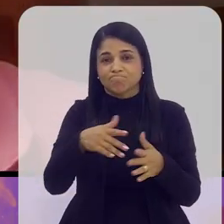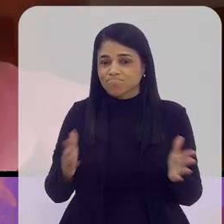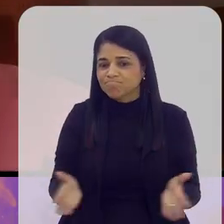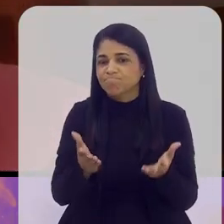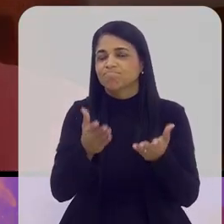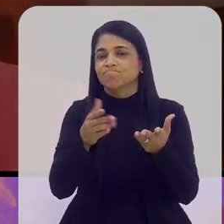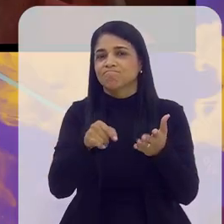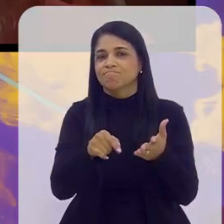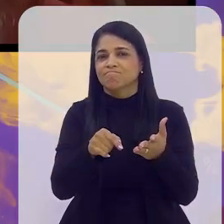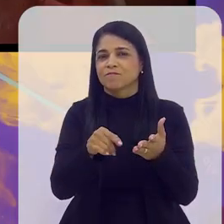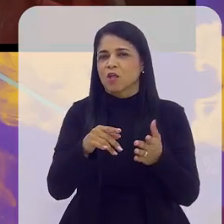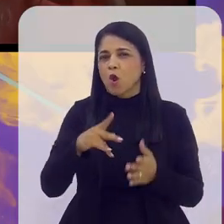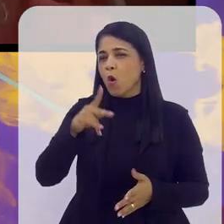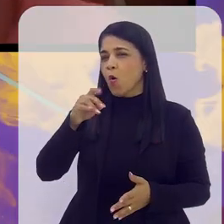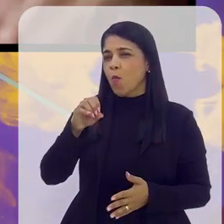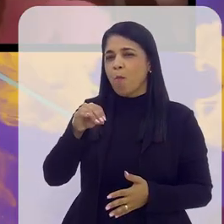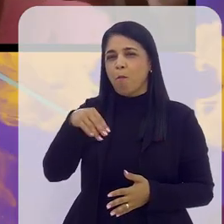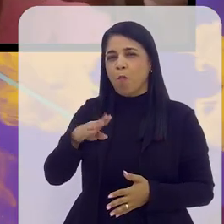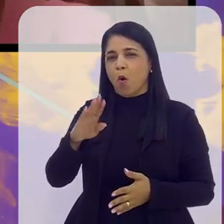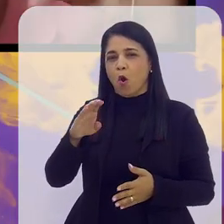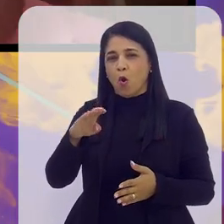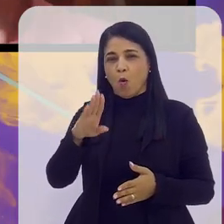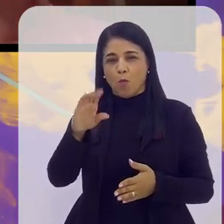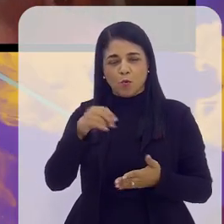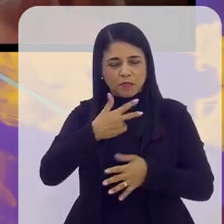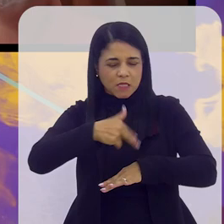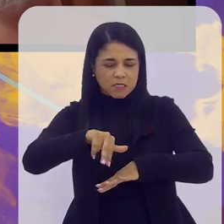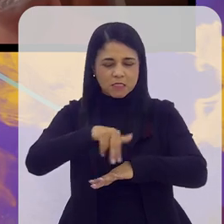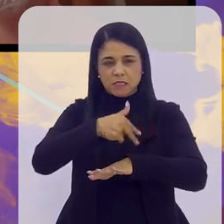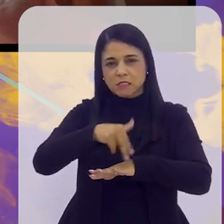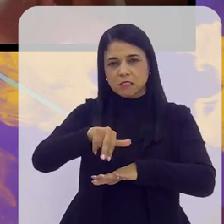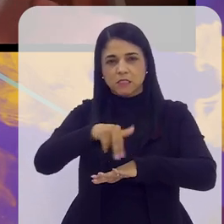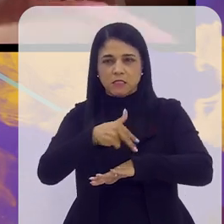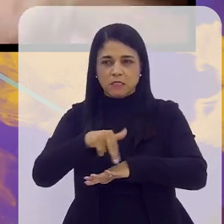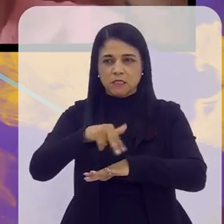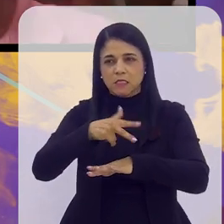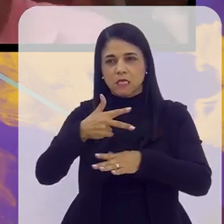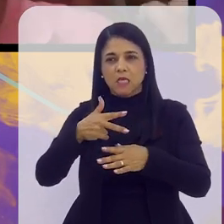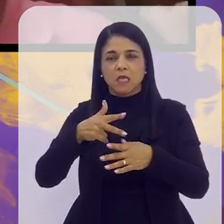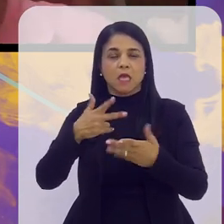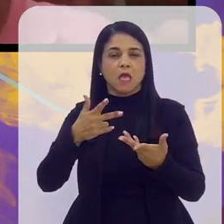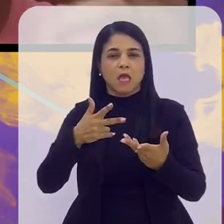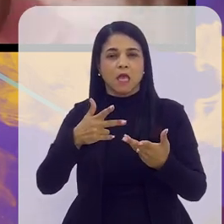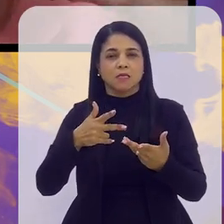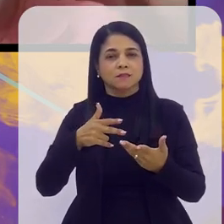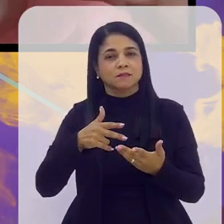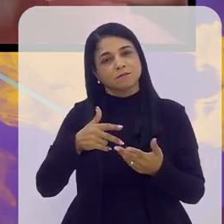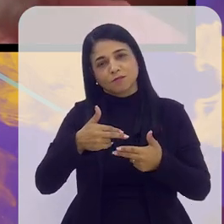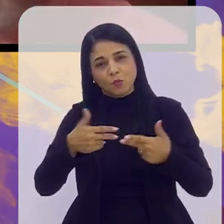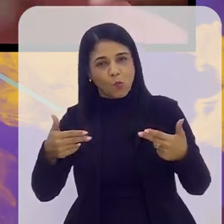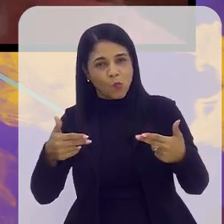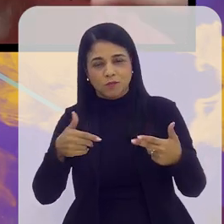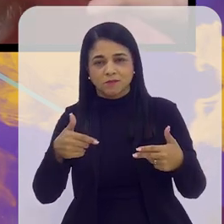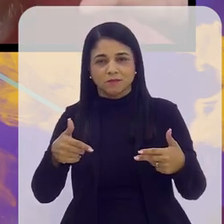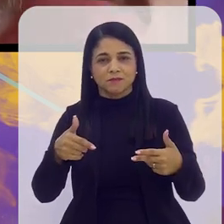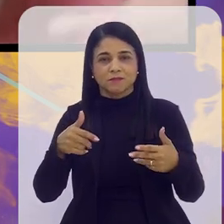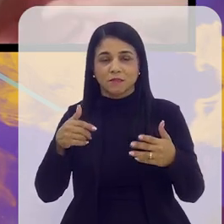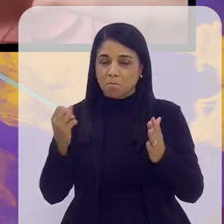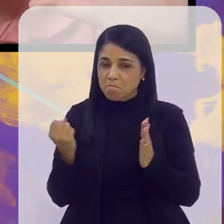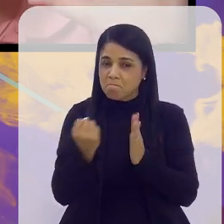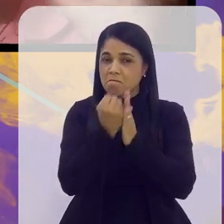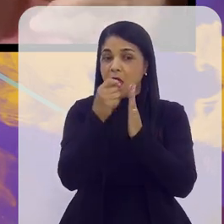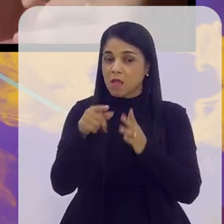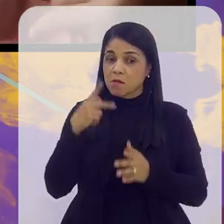atacante superestimado. É o pombo, uhum. É a dancinha, é o pulo de sem pulo. É uma coisa ou outra